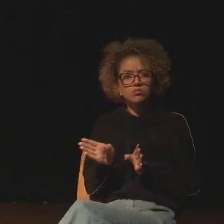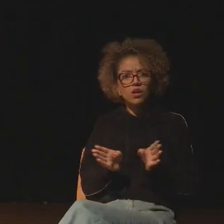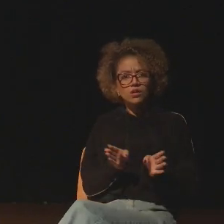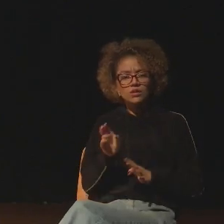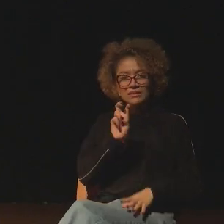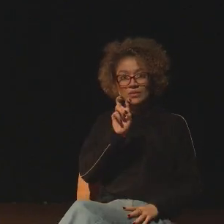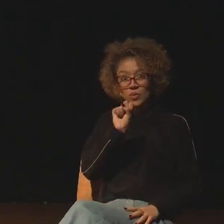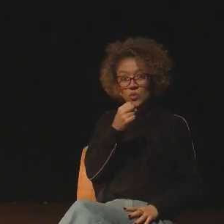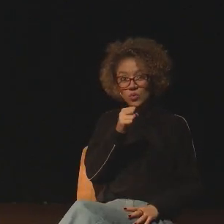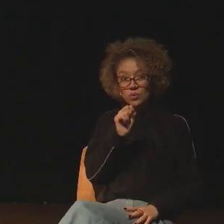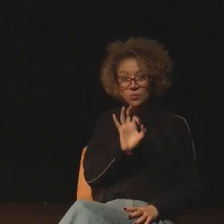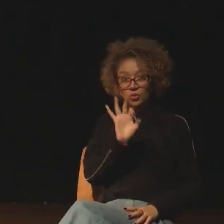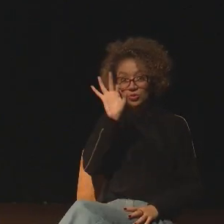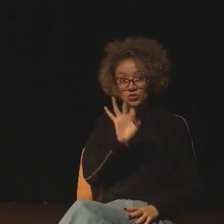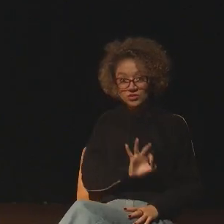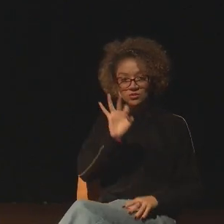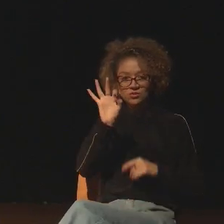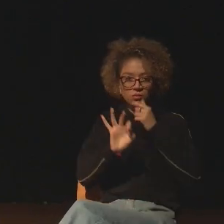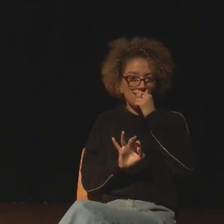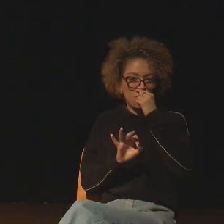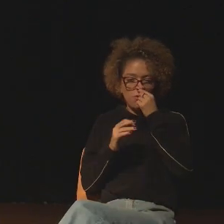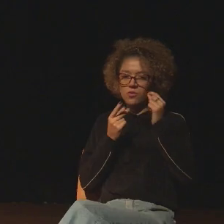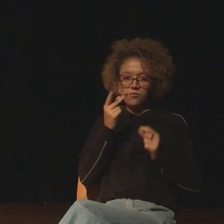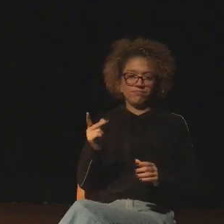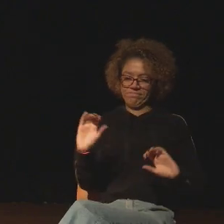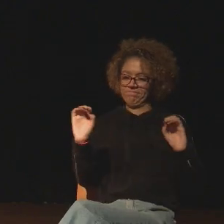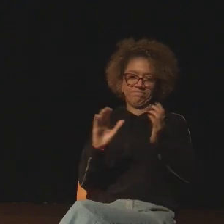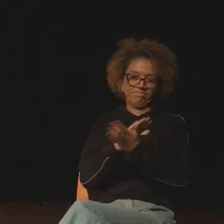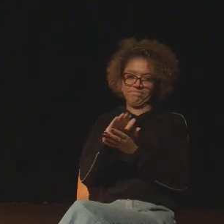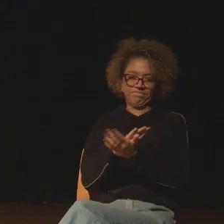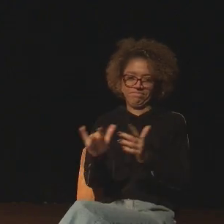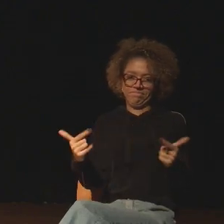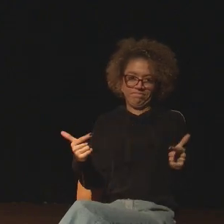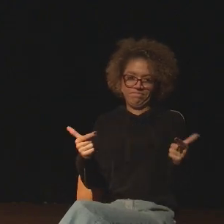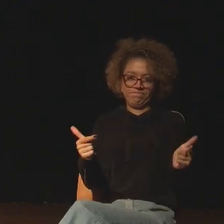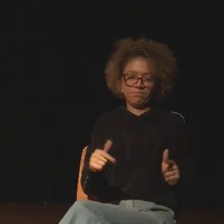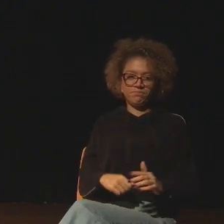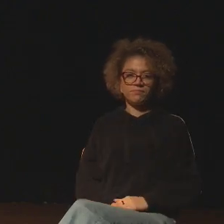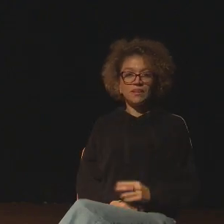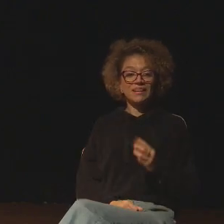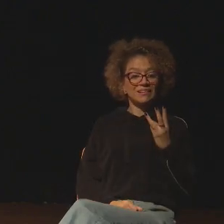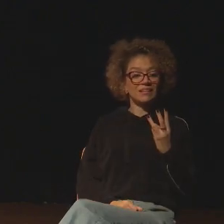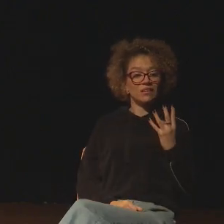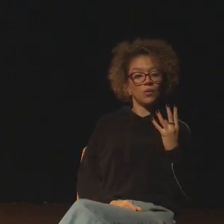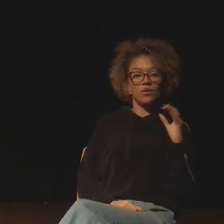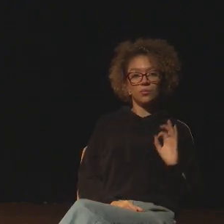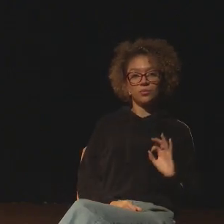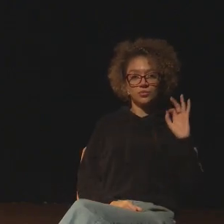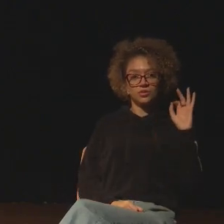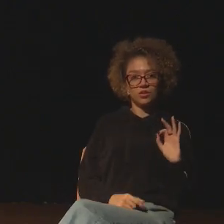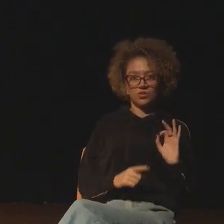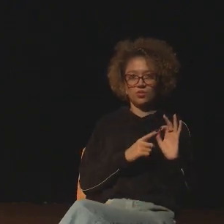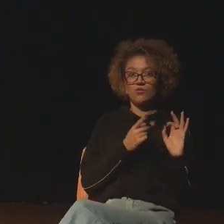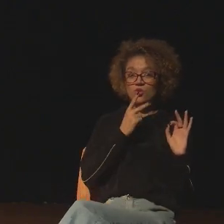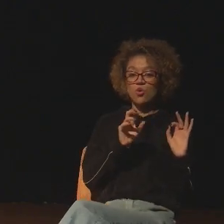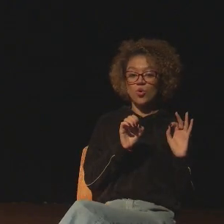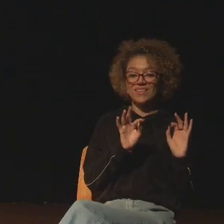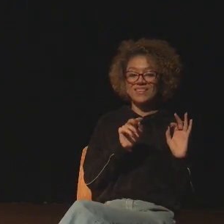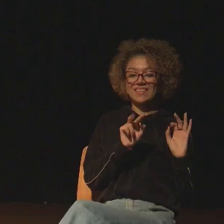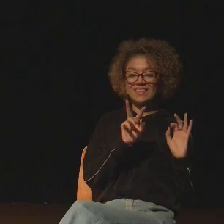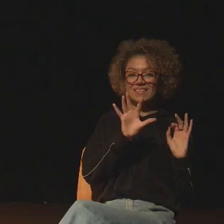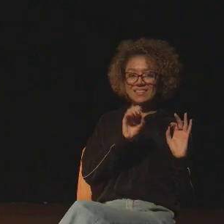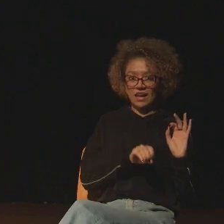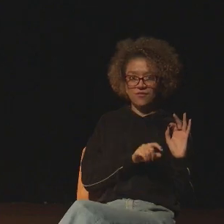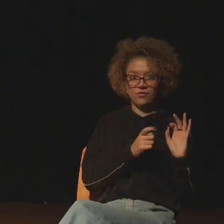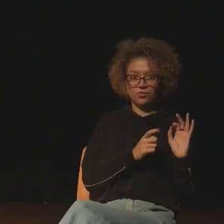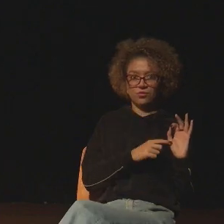58% tratando ambas como inadequadas e 34% a Otávio Mendes como inadequada, a Rodrigo